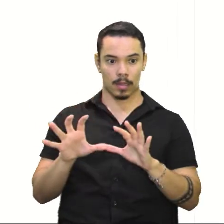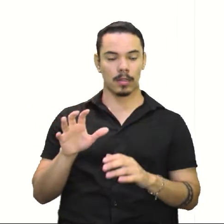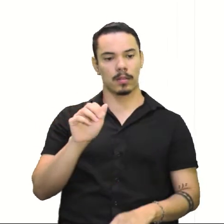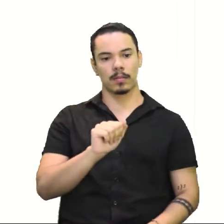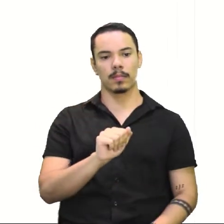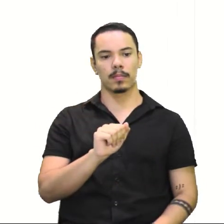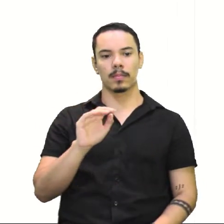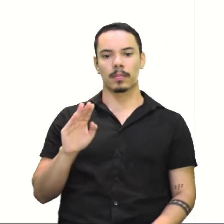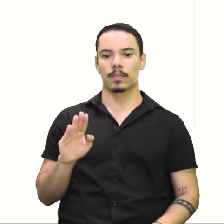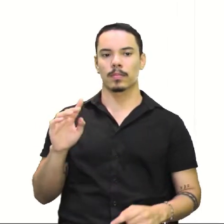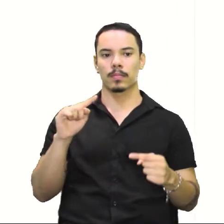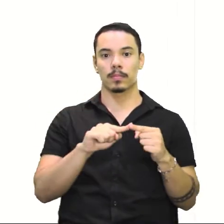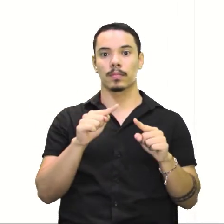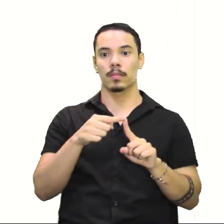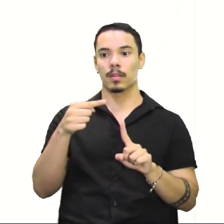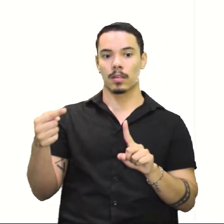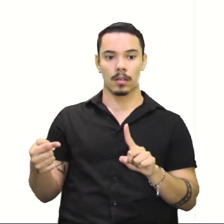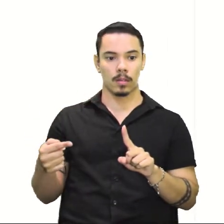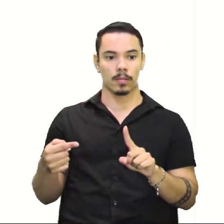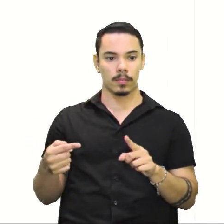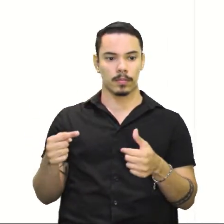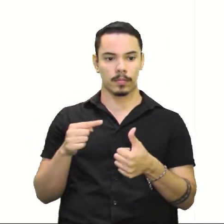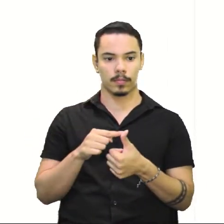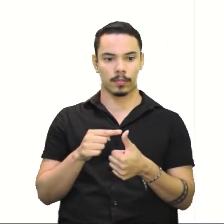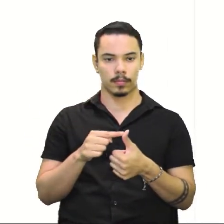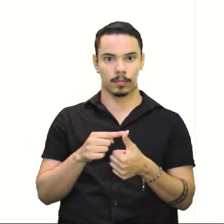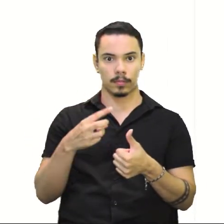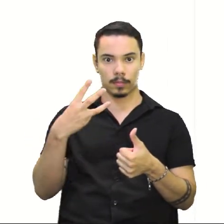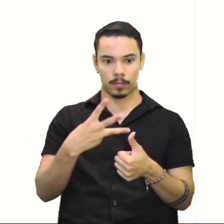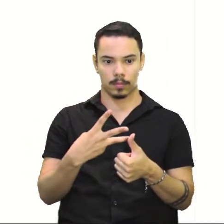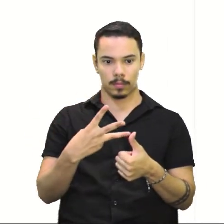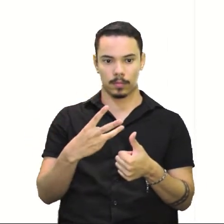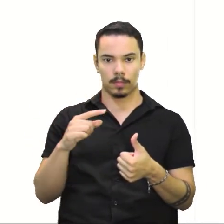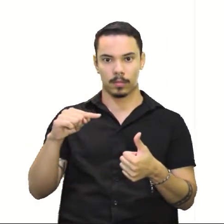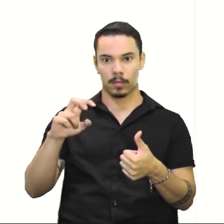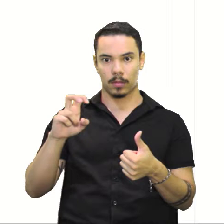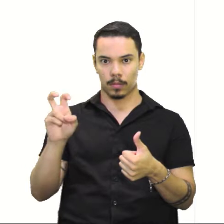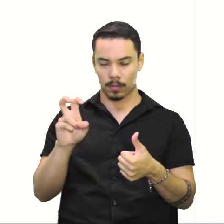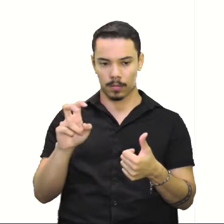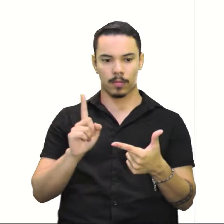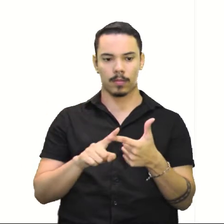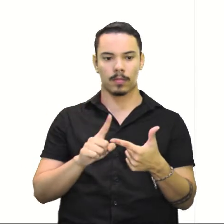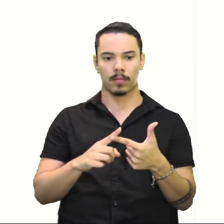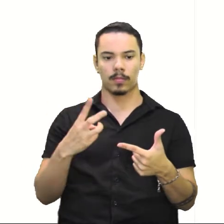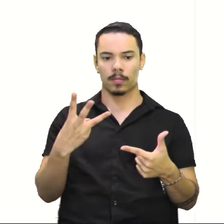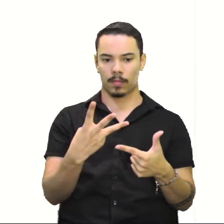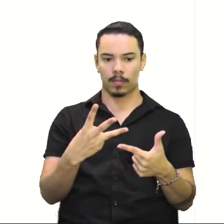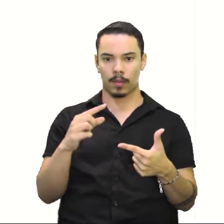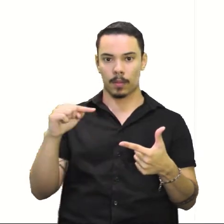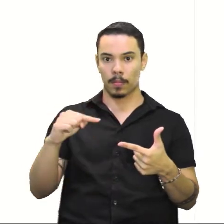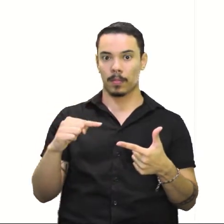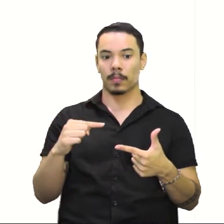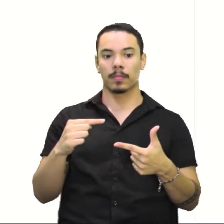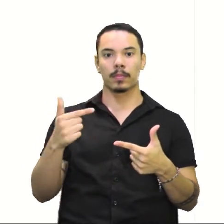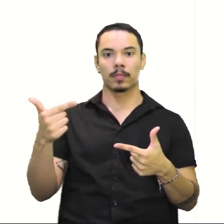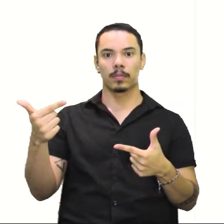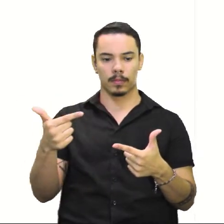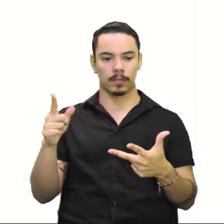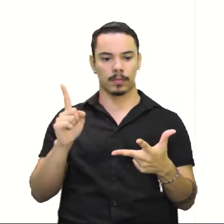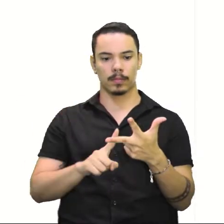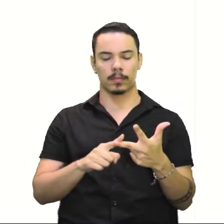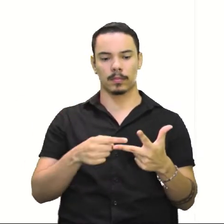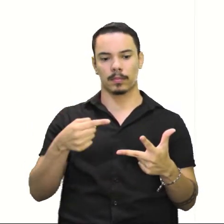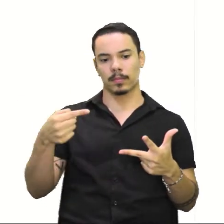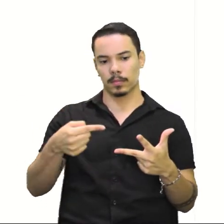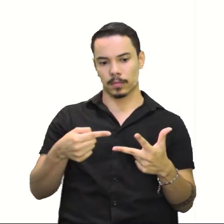respectivamente. Então, o a vale 3 e o b menos 5. O a vale 3 e o b menos 2. O a vale menos 2 e o b vale